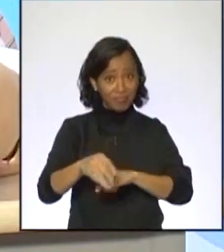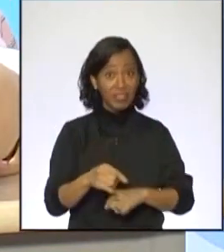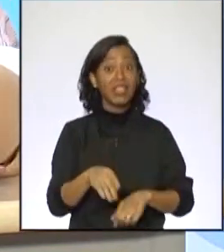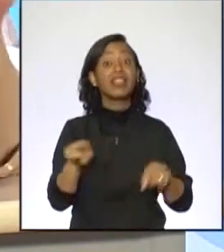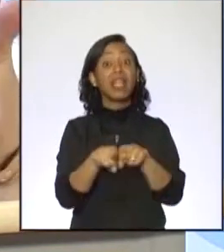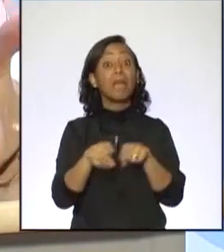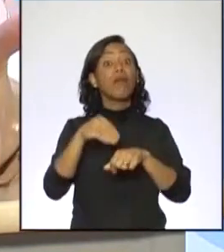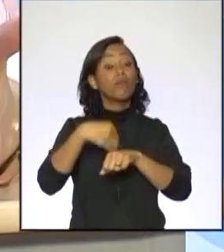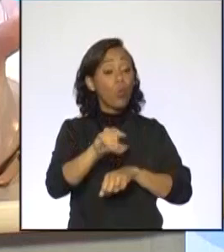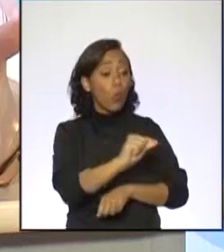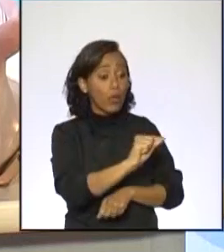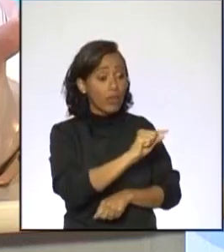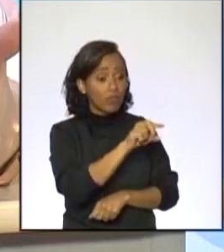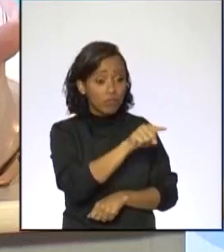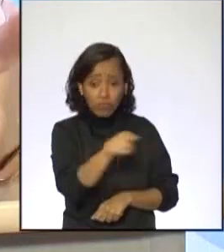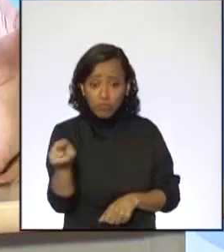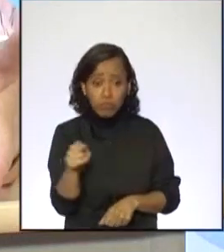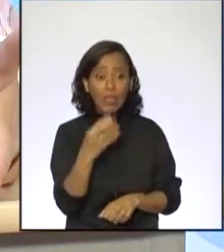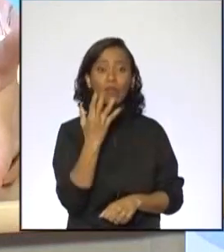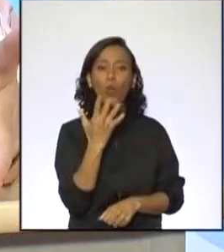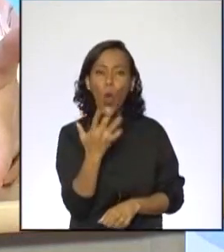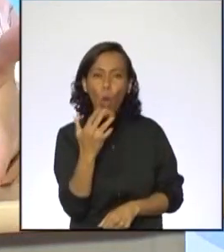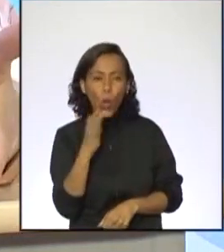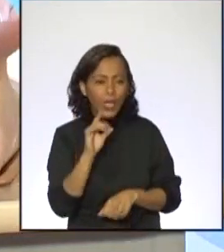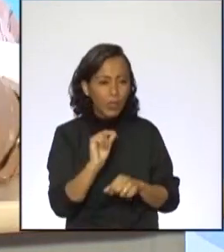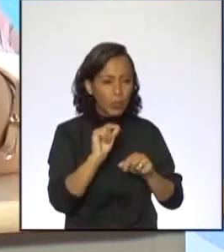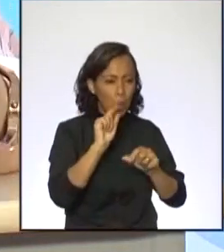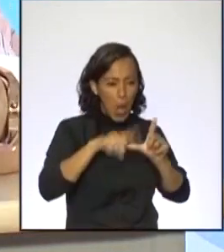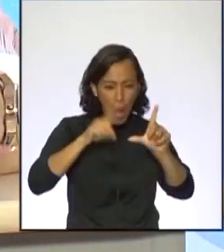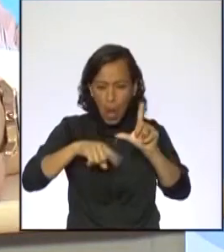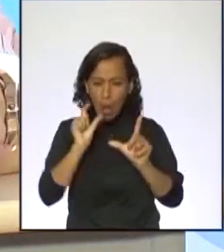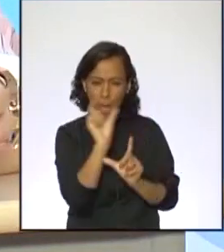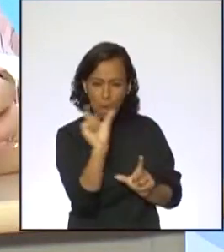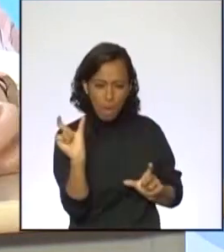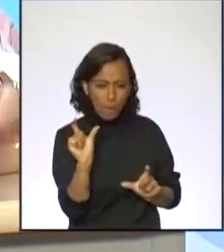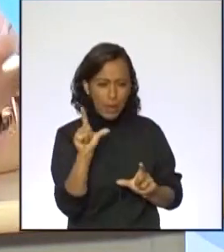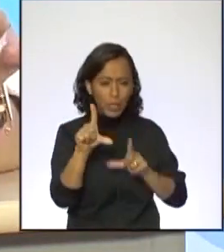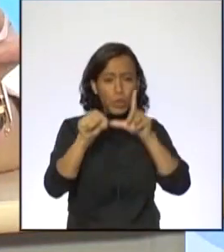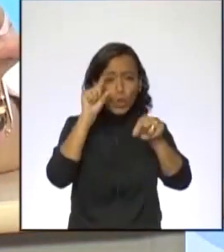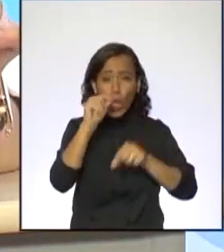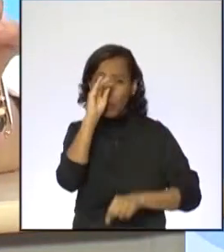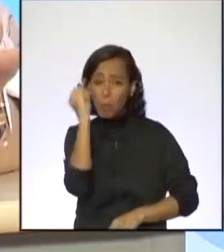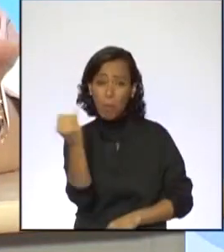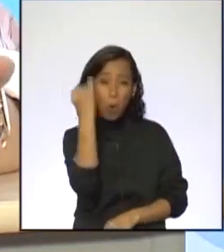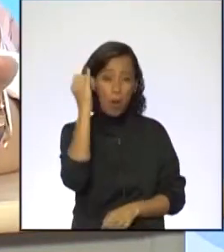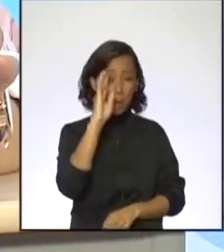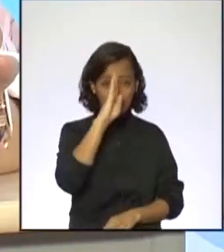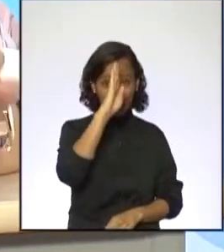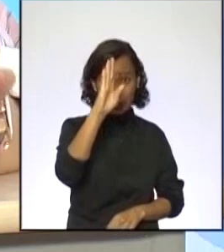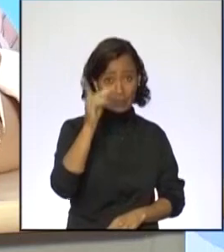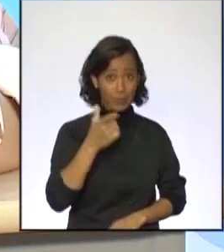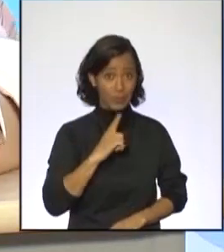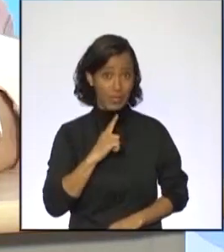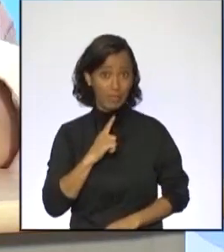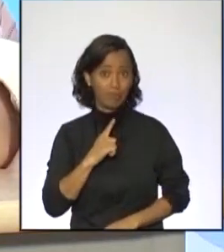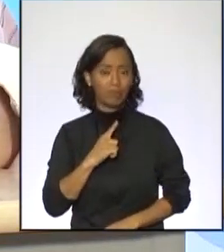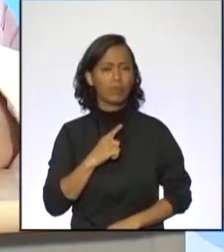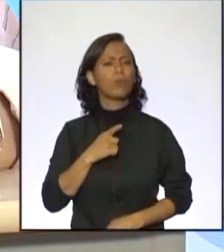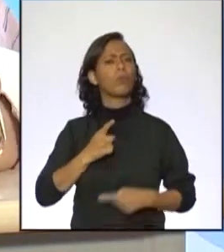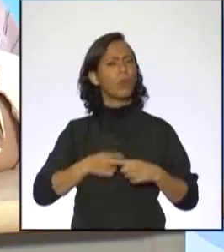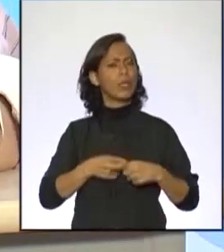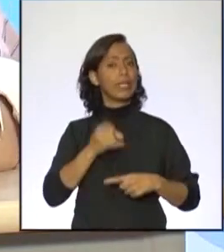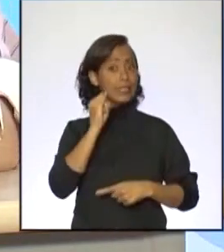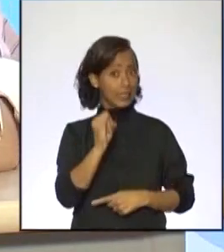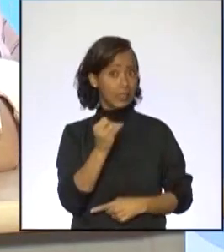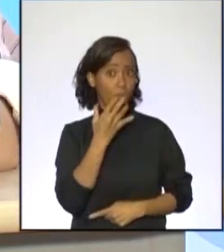coloridas, o que seria o principal, né? O que seria o mais importante? Sim. Quando as palavras estão pintadas de coloridas, se eu retirar